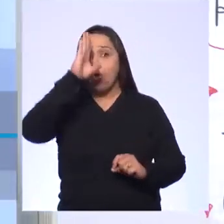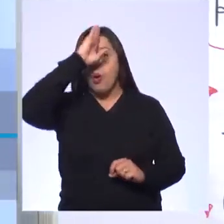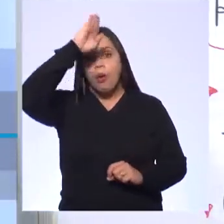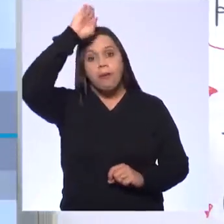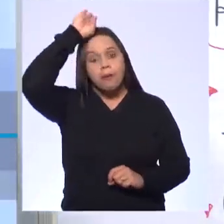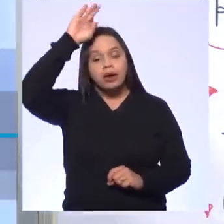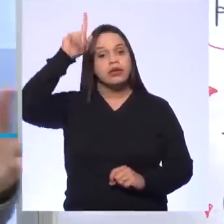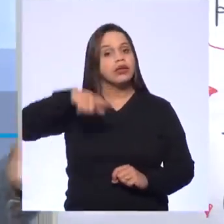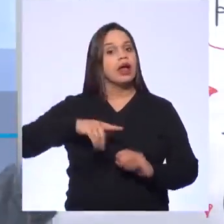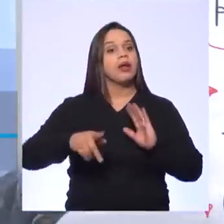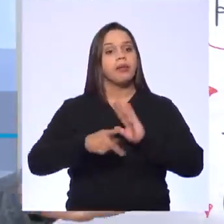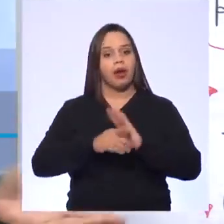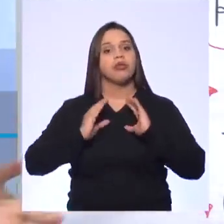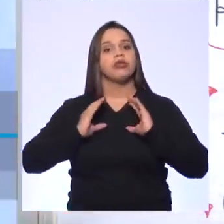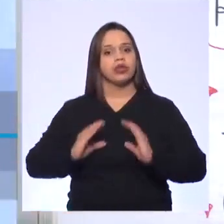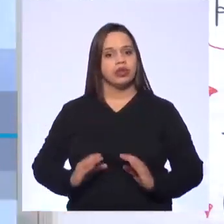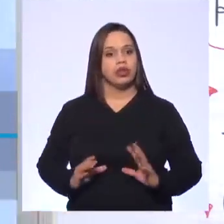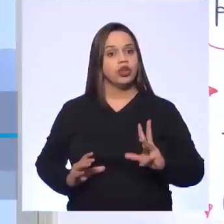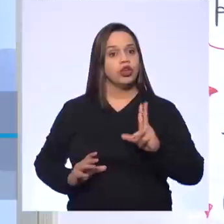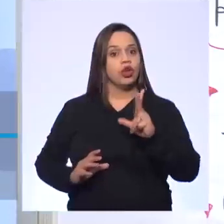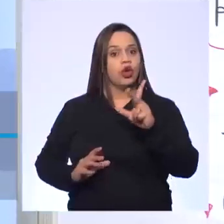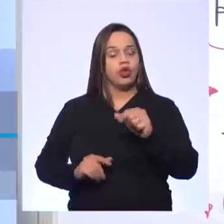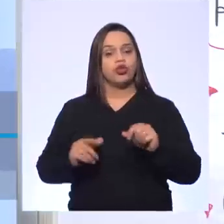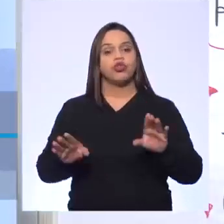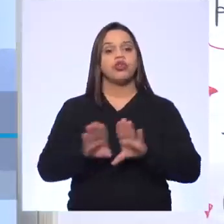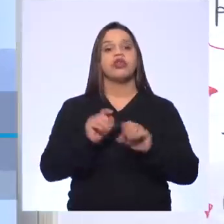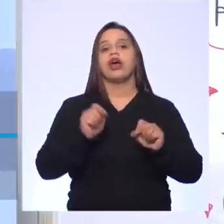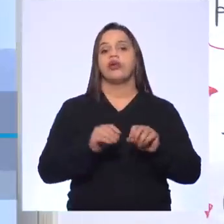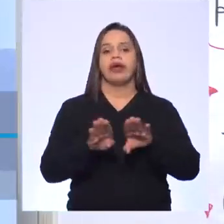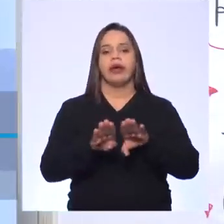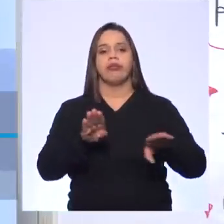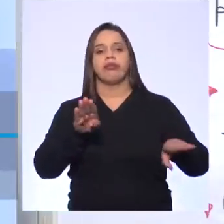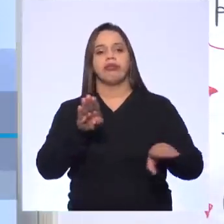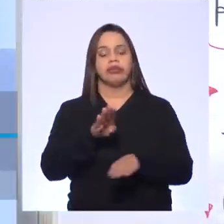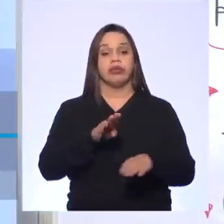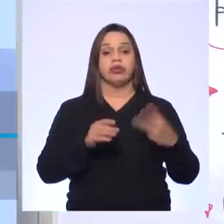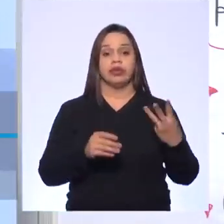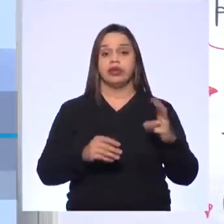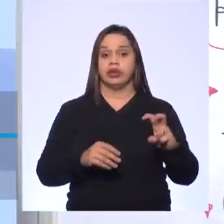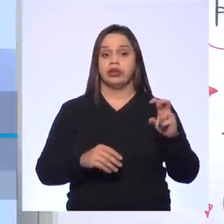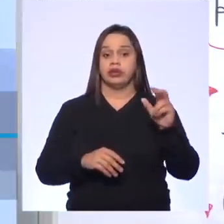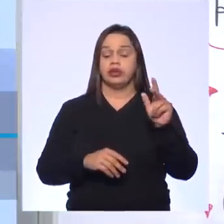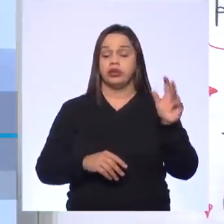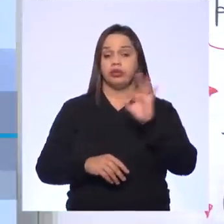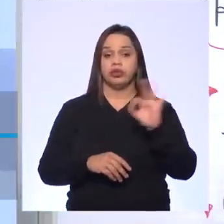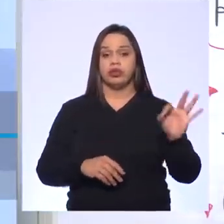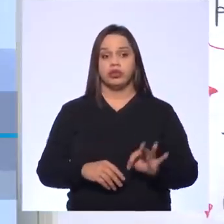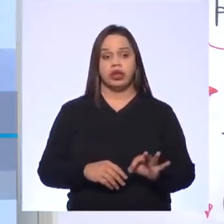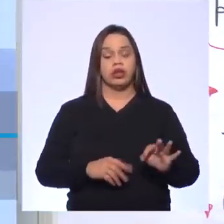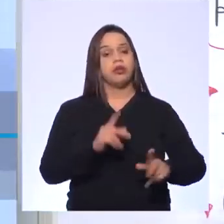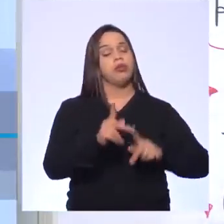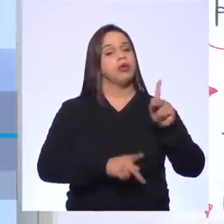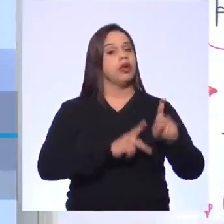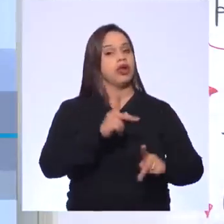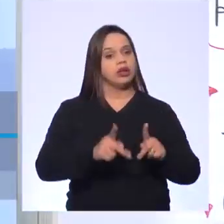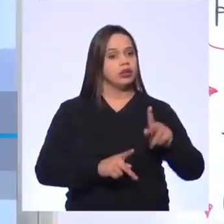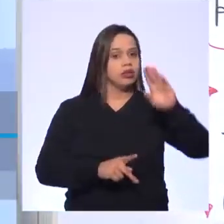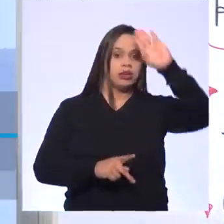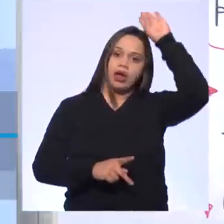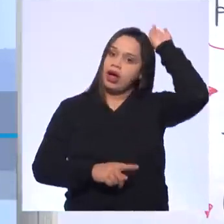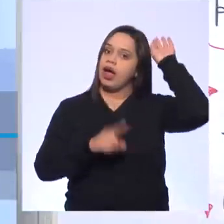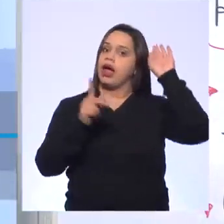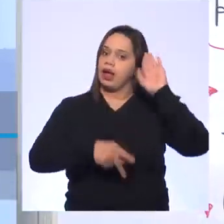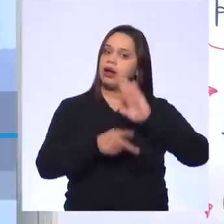cidadãos, todos os outros eram seus subalternos. 35% da população do Império Romano era considerada